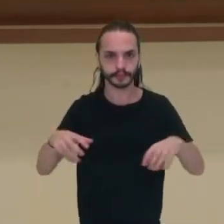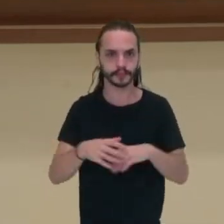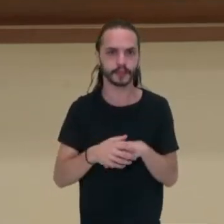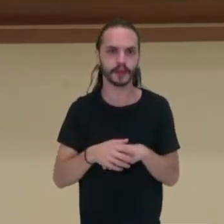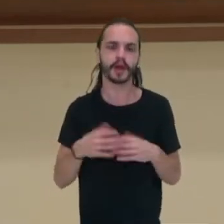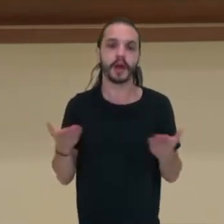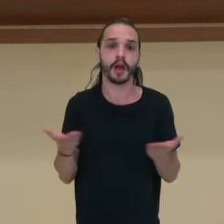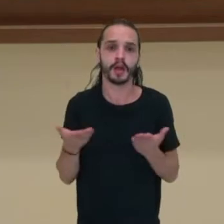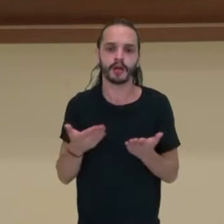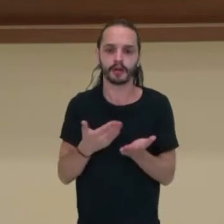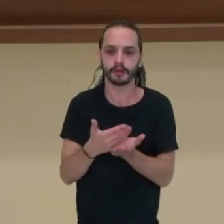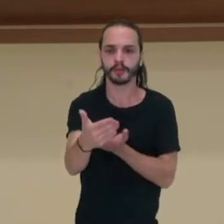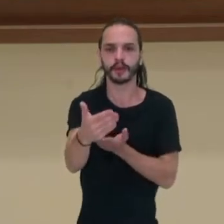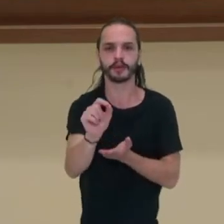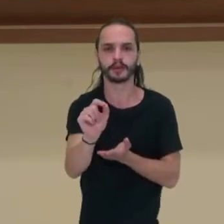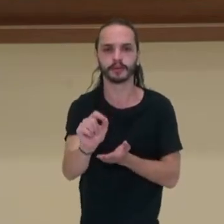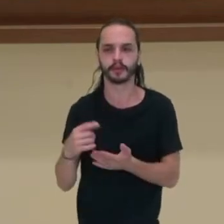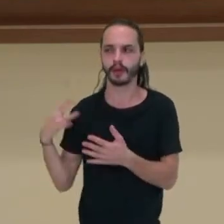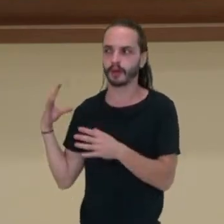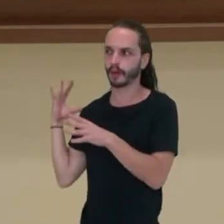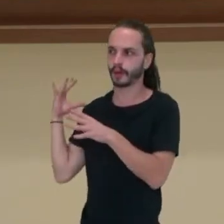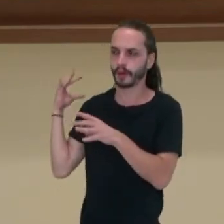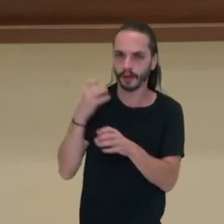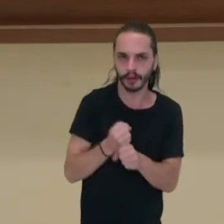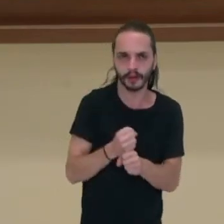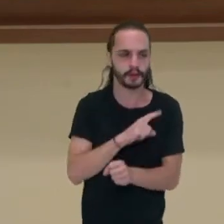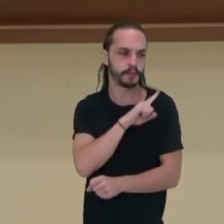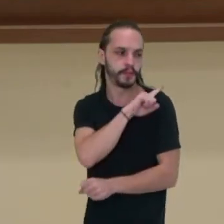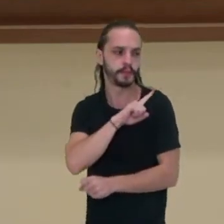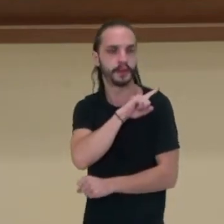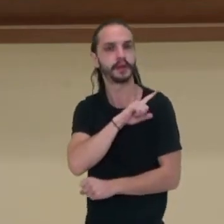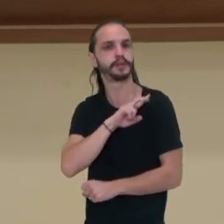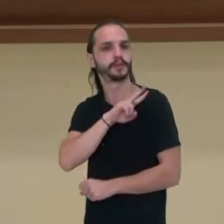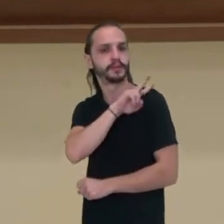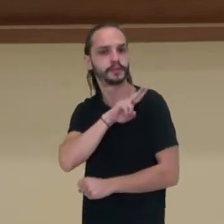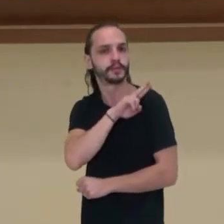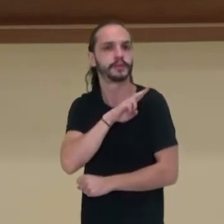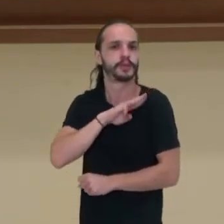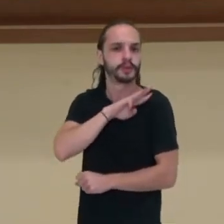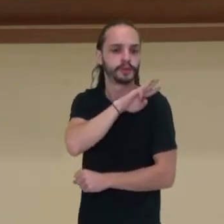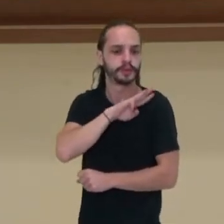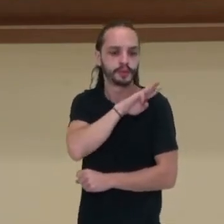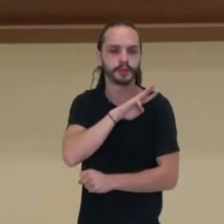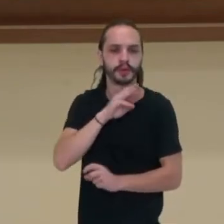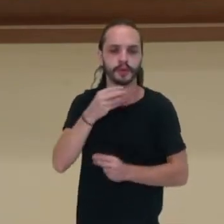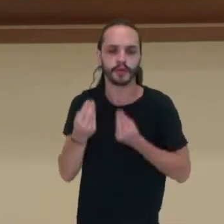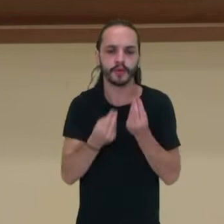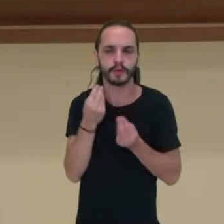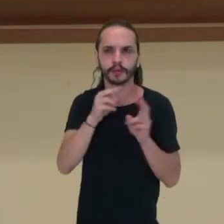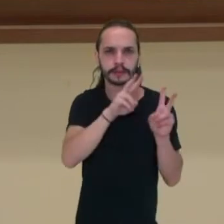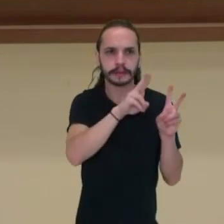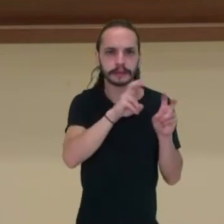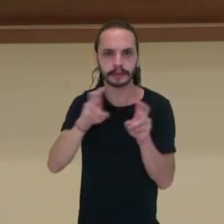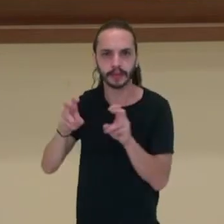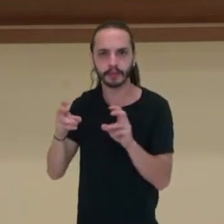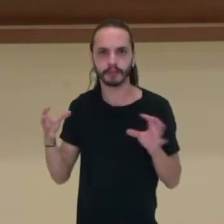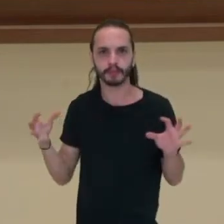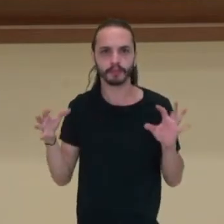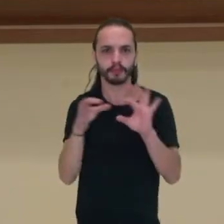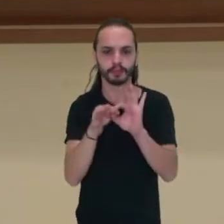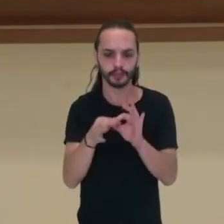série, que você já deu uma reforçadinha no terceiro ano ali. Como que esses assuntos se agregam